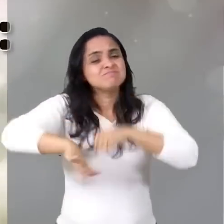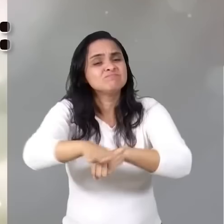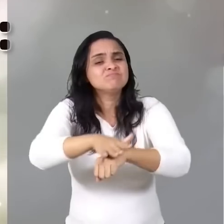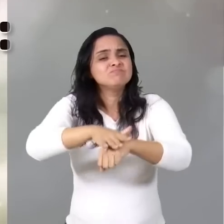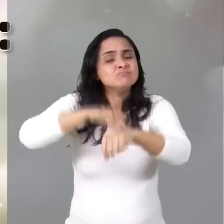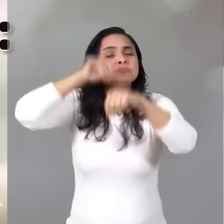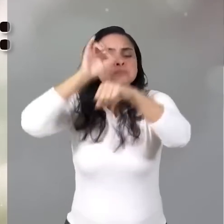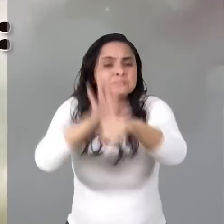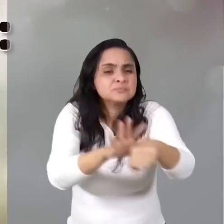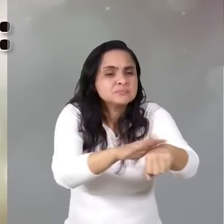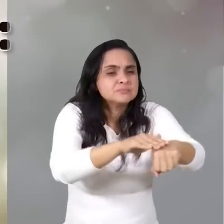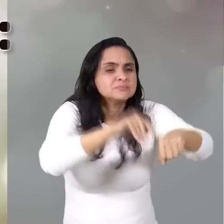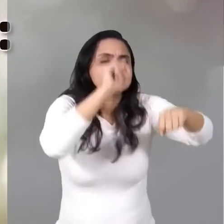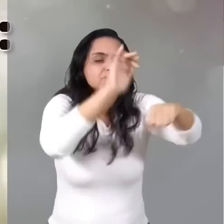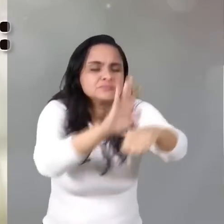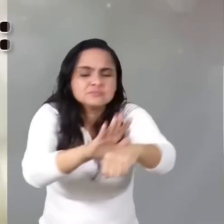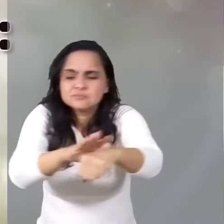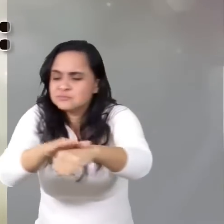voz que te